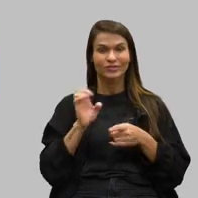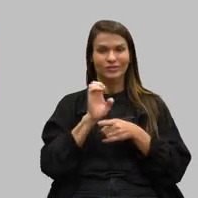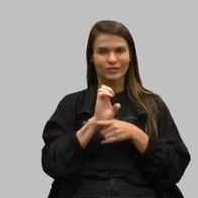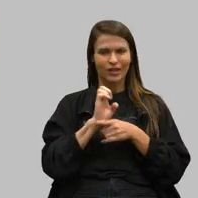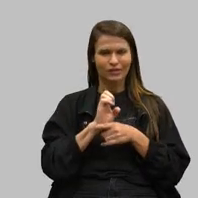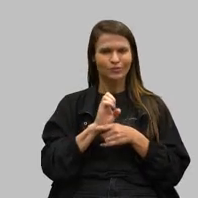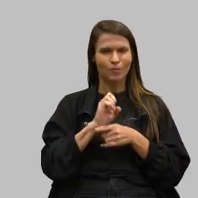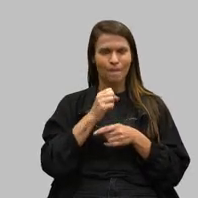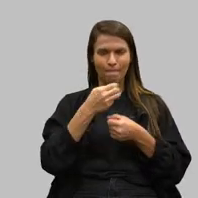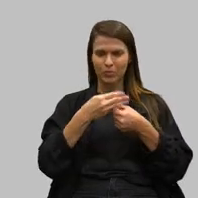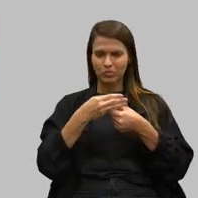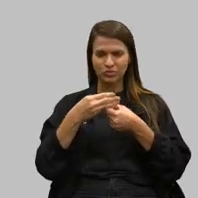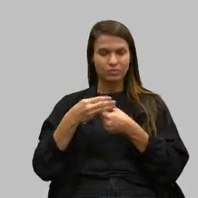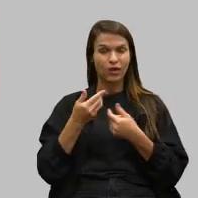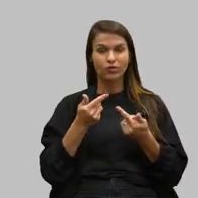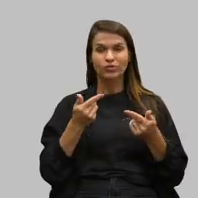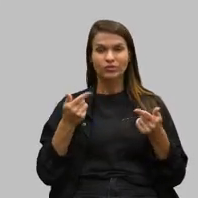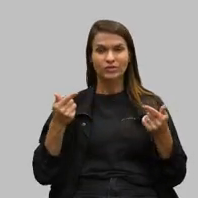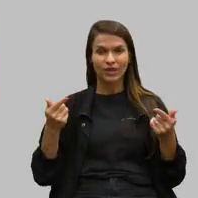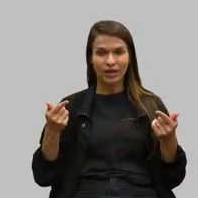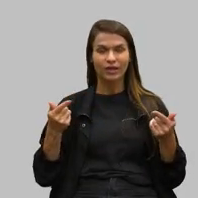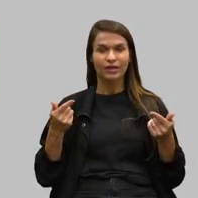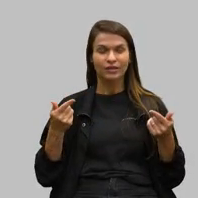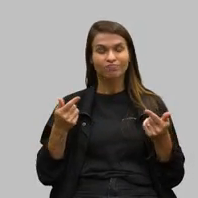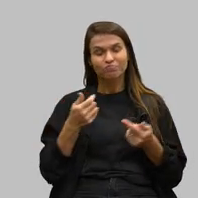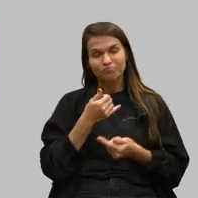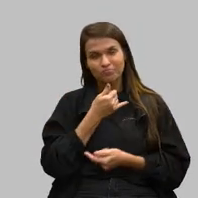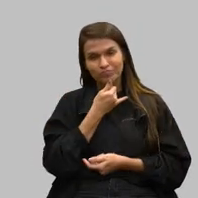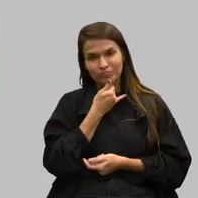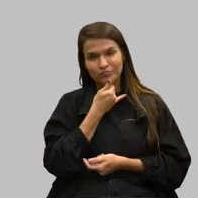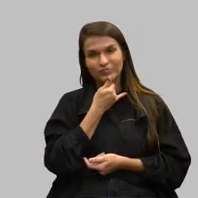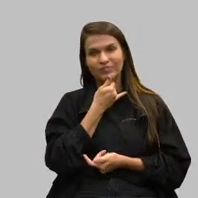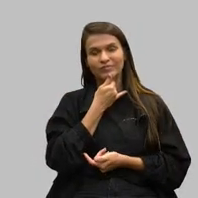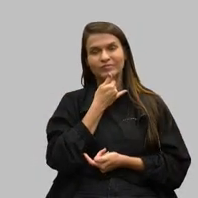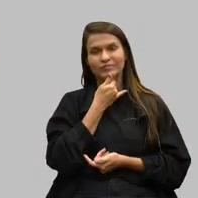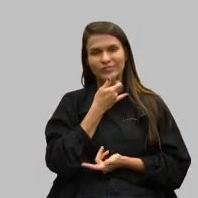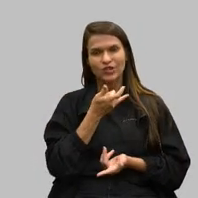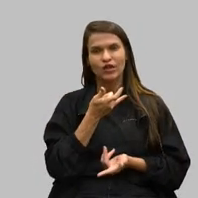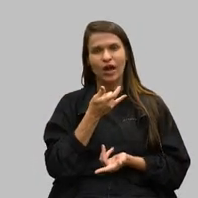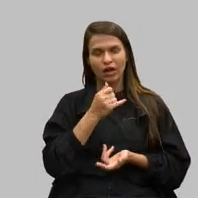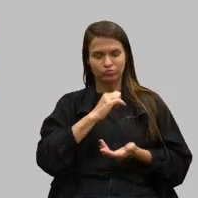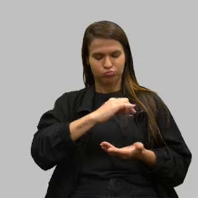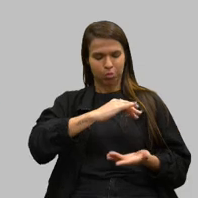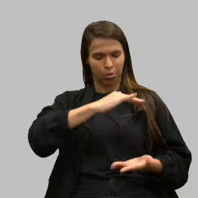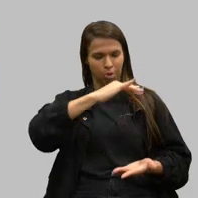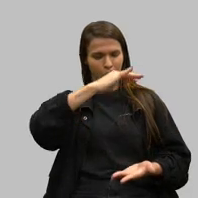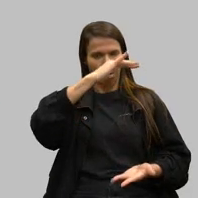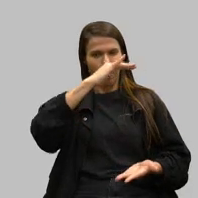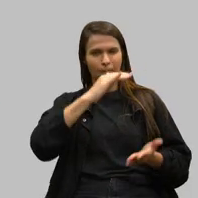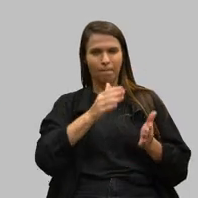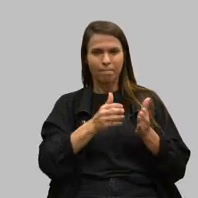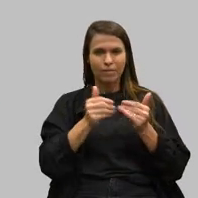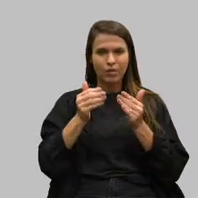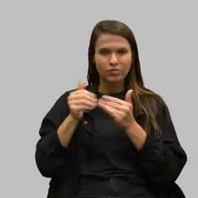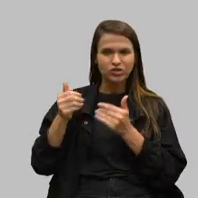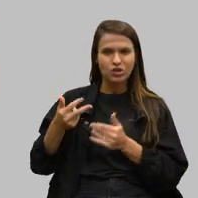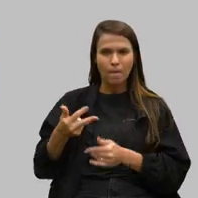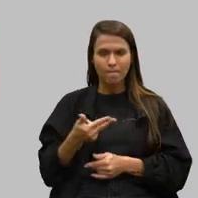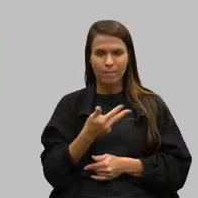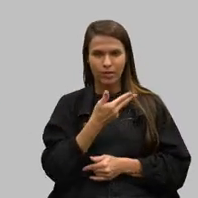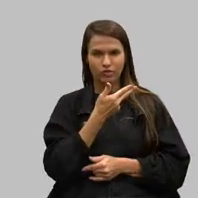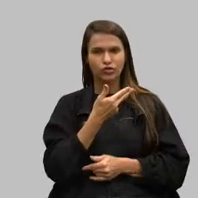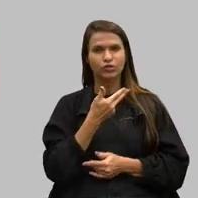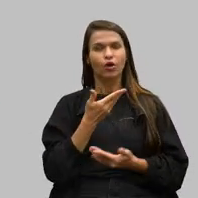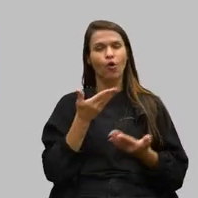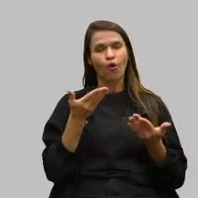elas não têm aquelas, infelizmente, aquelas pilhas de pedidos de pequenas e médias cirurgias que com